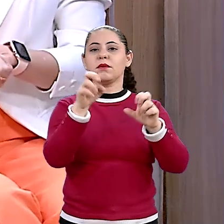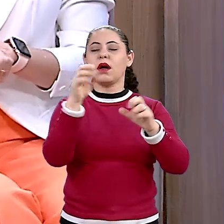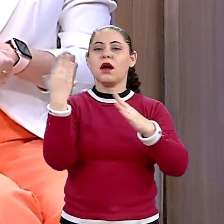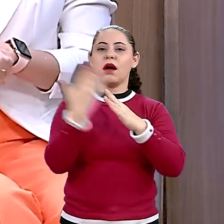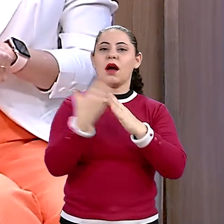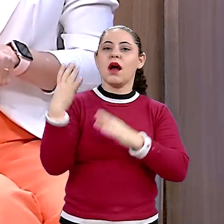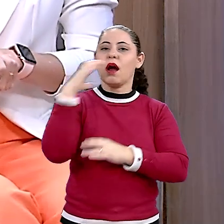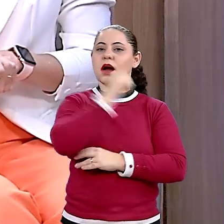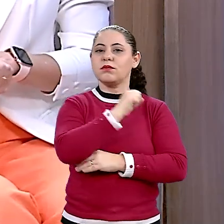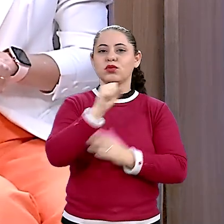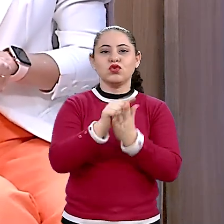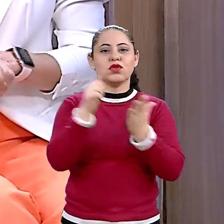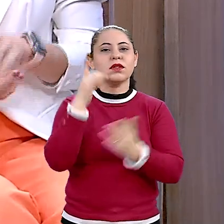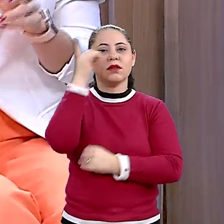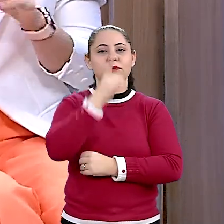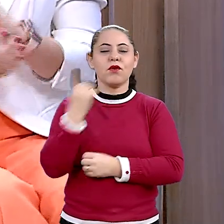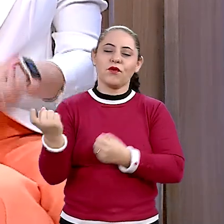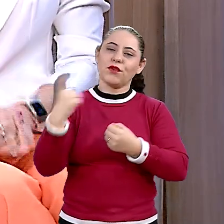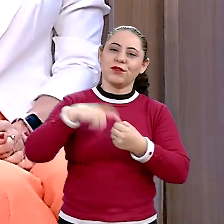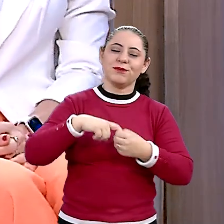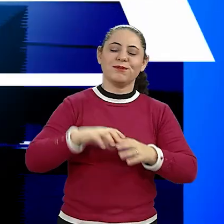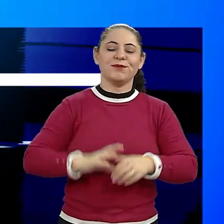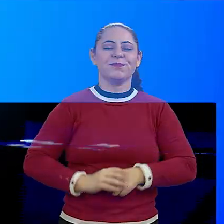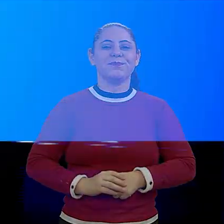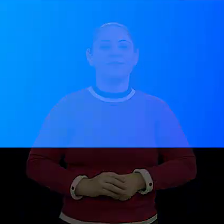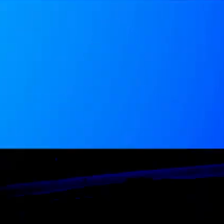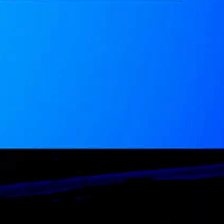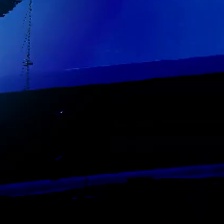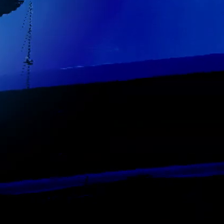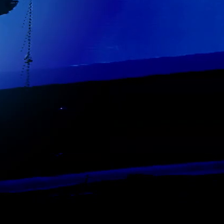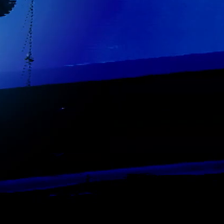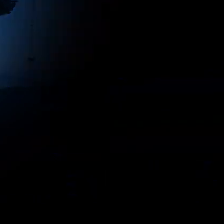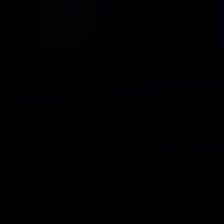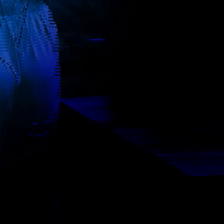um intervalo bem rapidinho do nosso Jornal Parlamentar e a gente já volta.